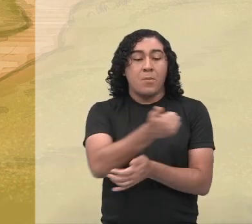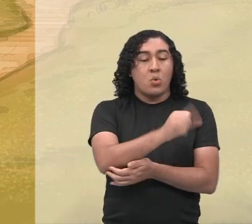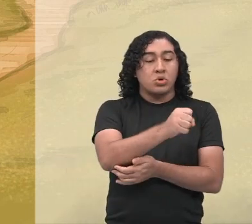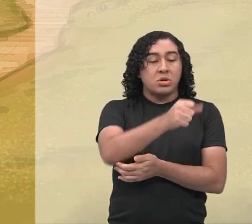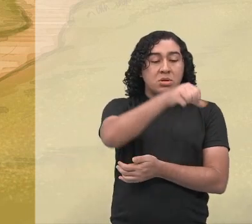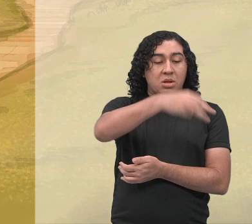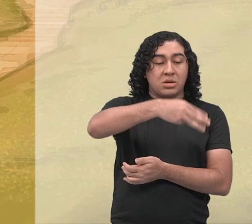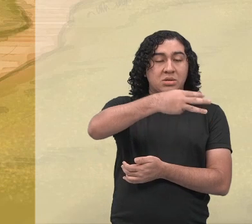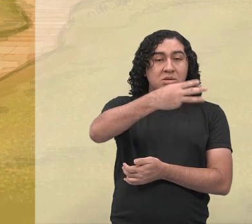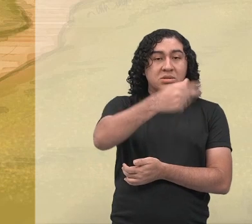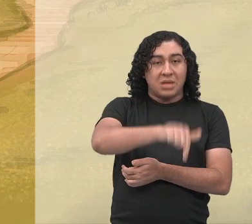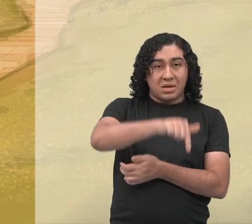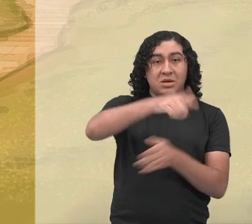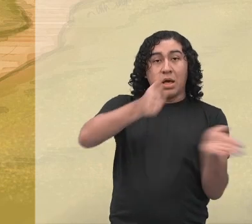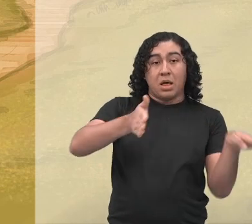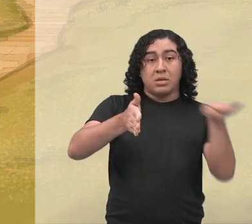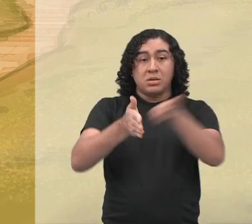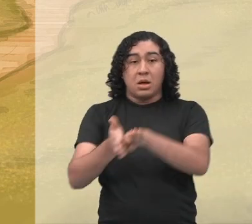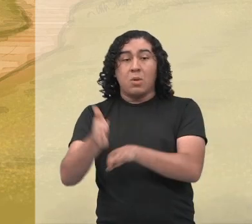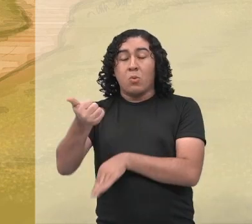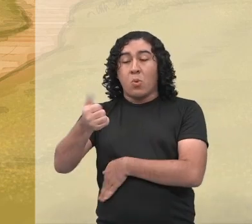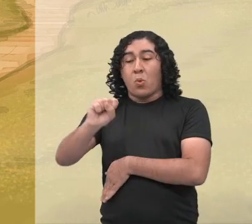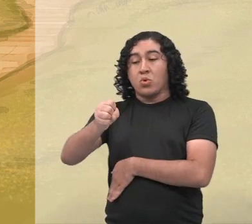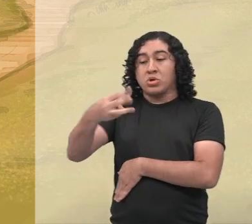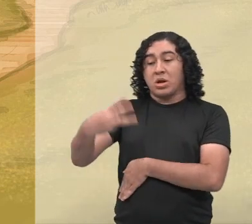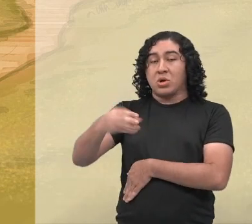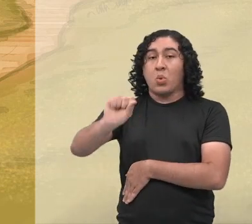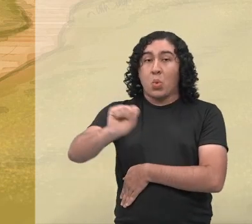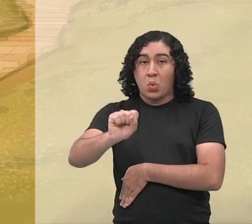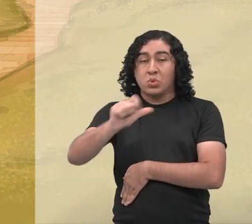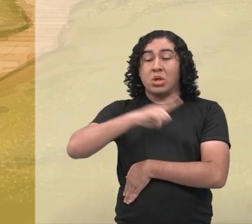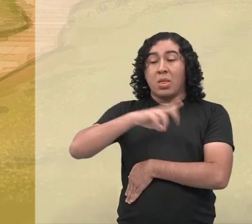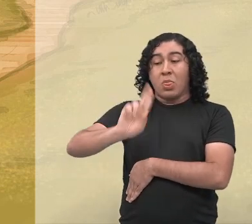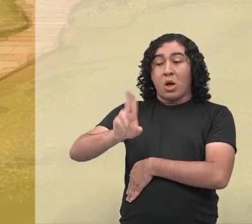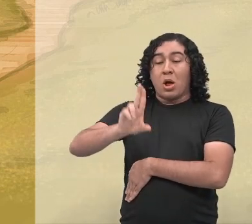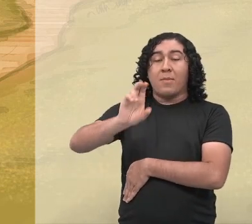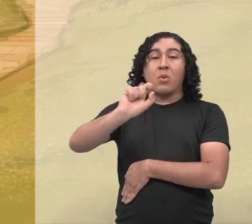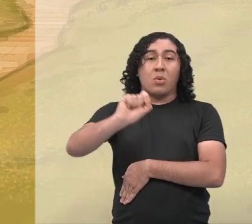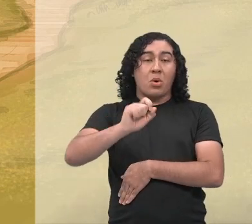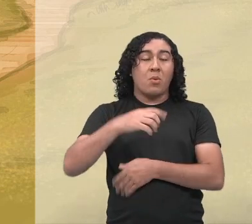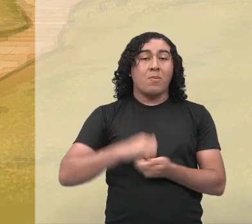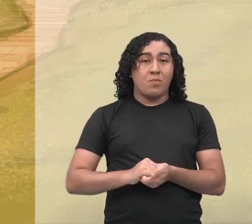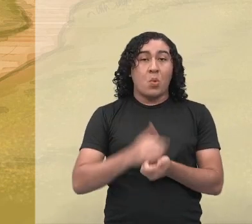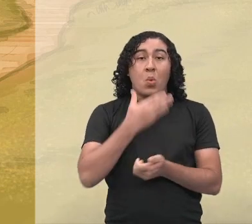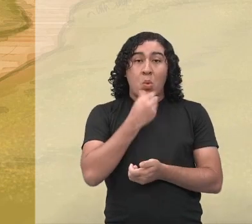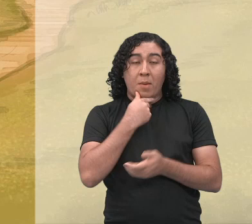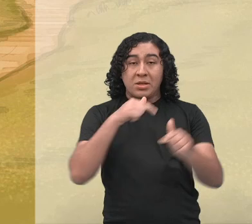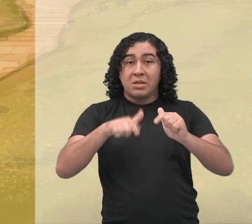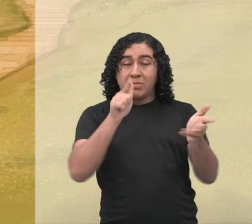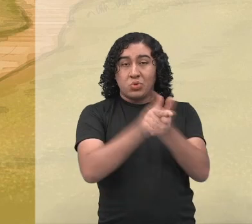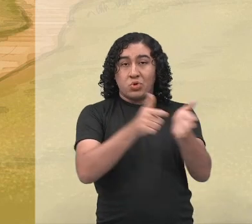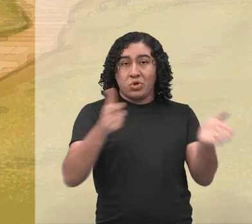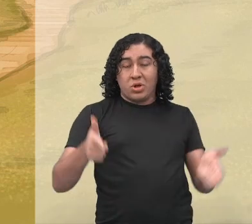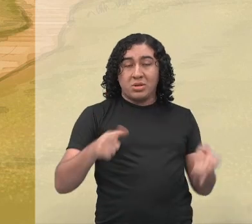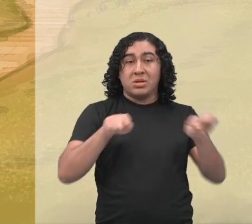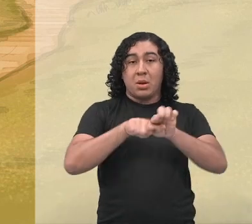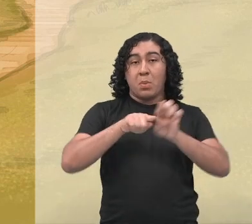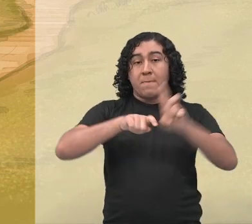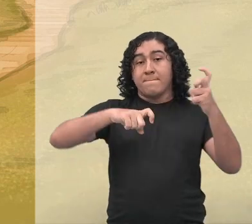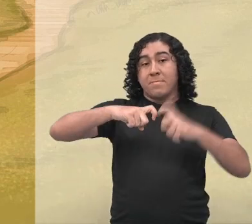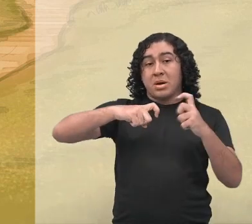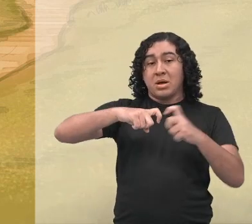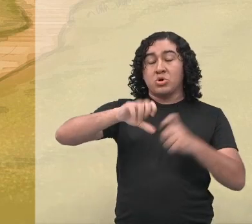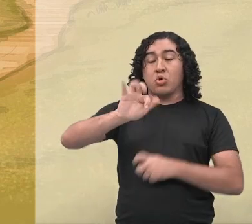1837 a 1838, ganhou esse nome porque seu líder foi o jornalista e médico Francisco